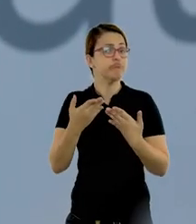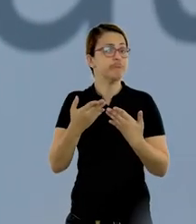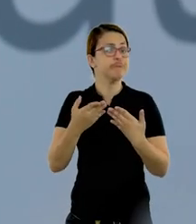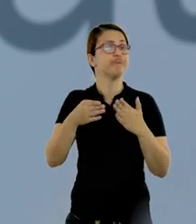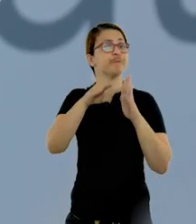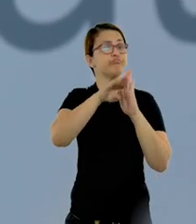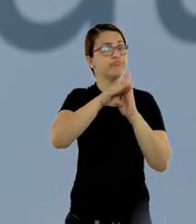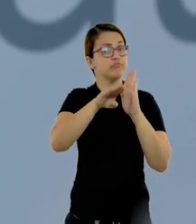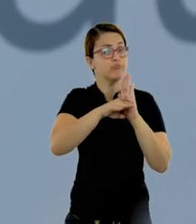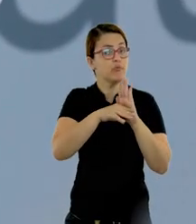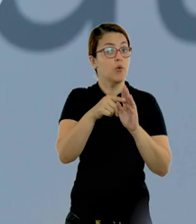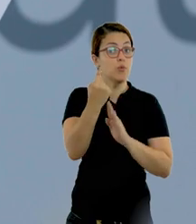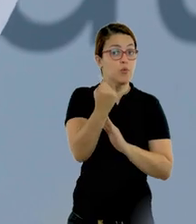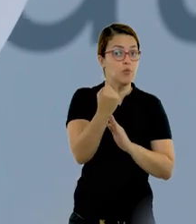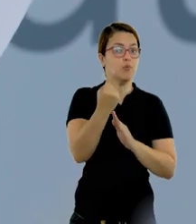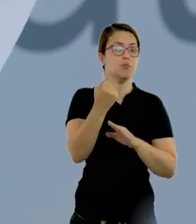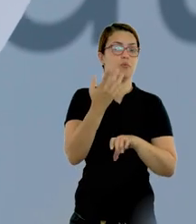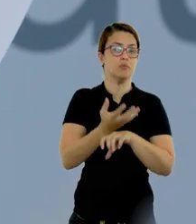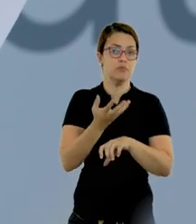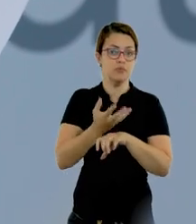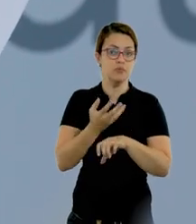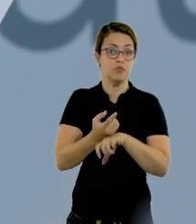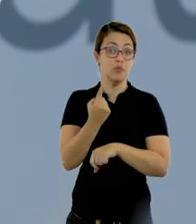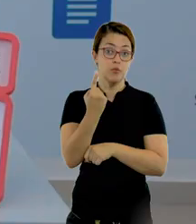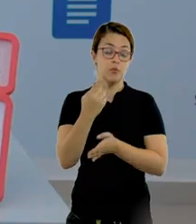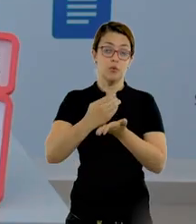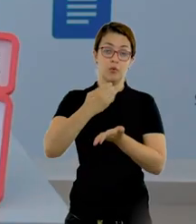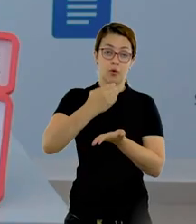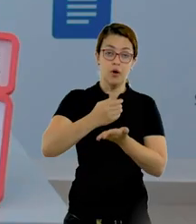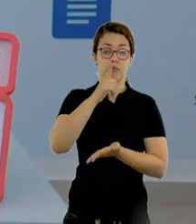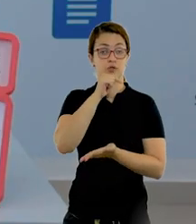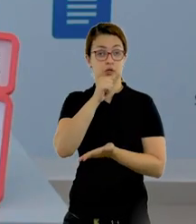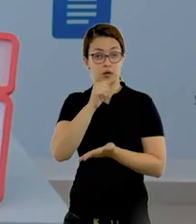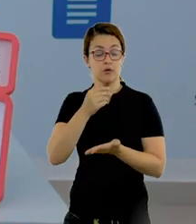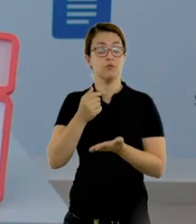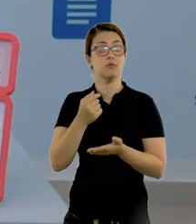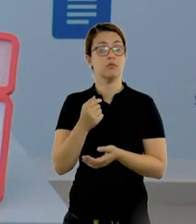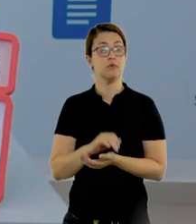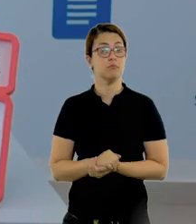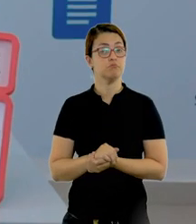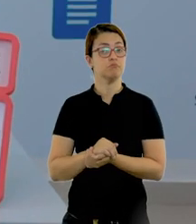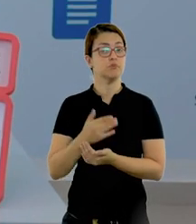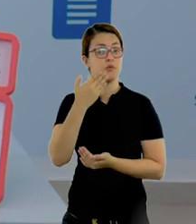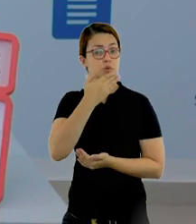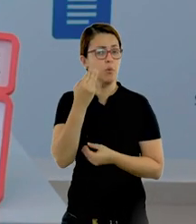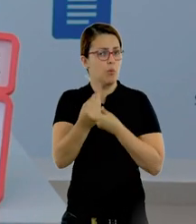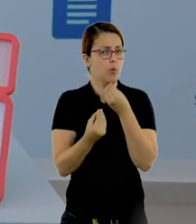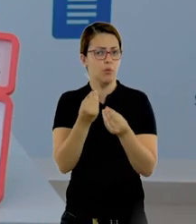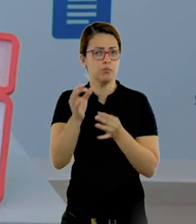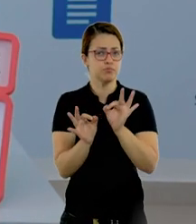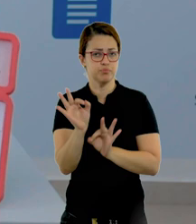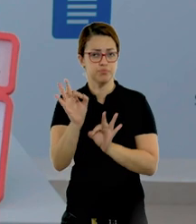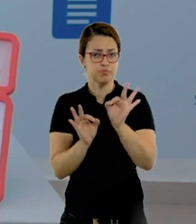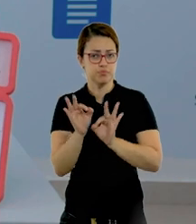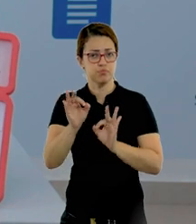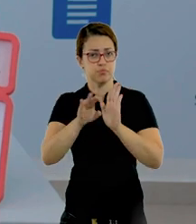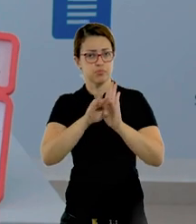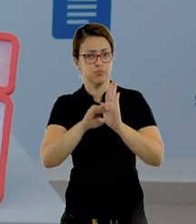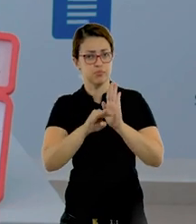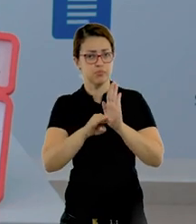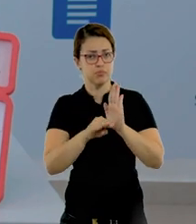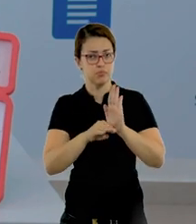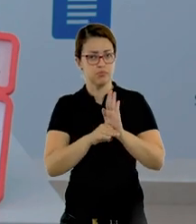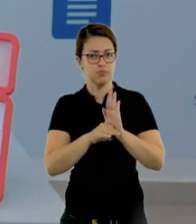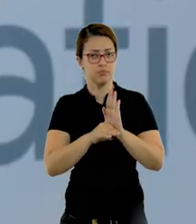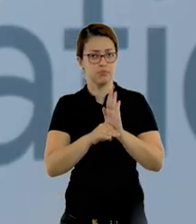Um abacaxi, um copo de água e açúcar. Como preparar? Pique o